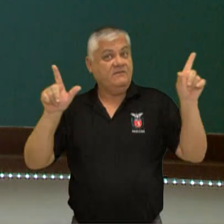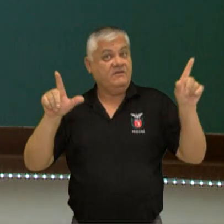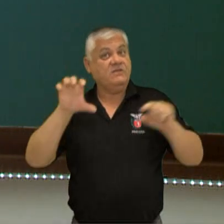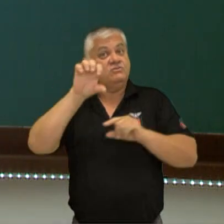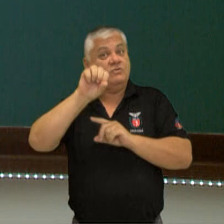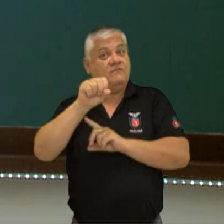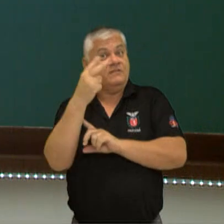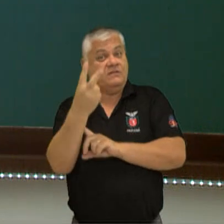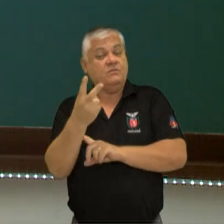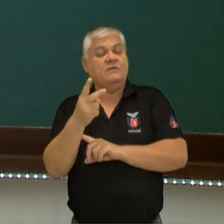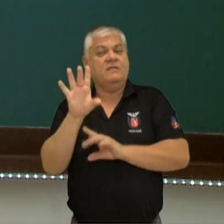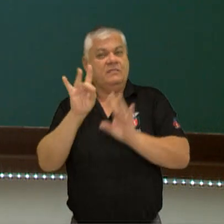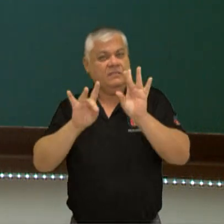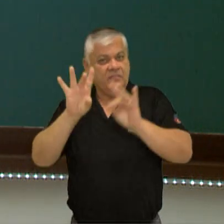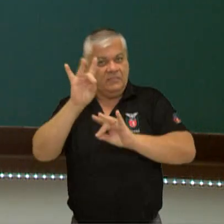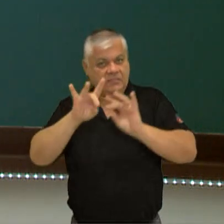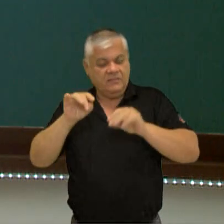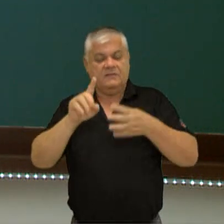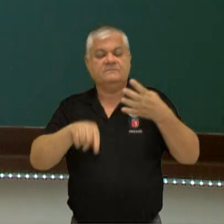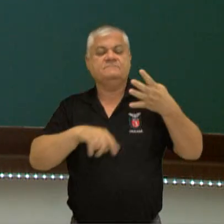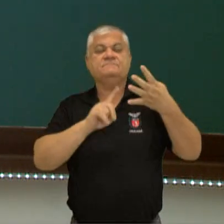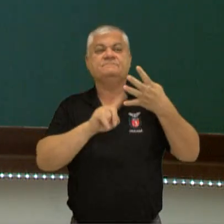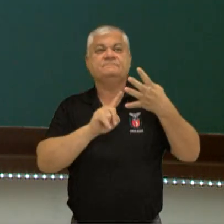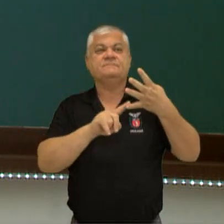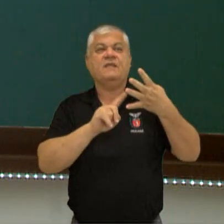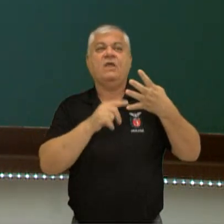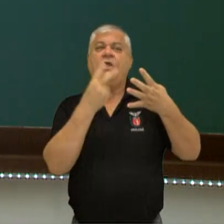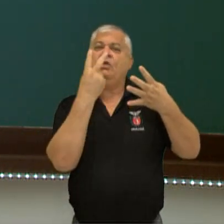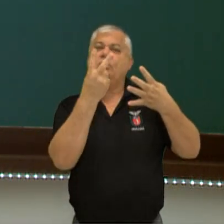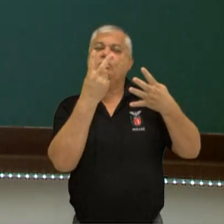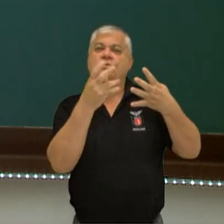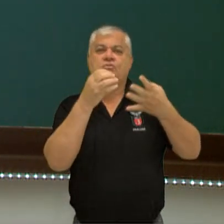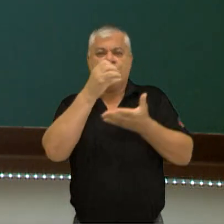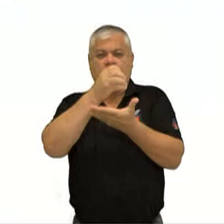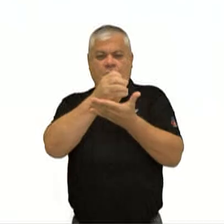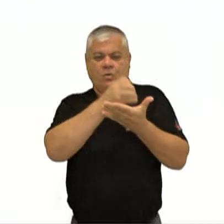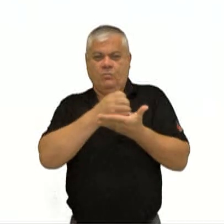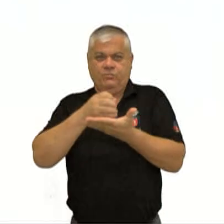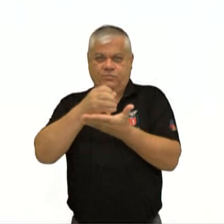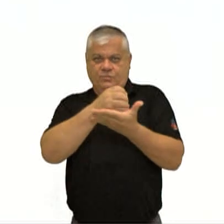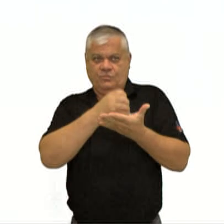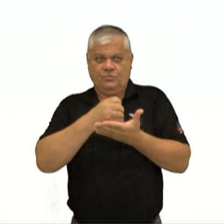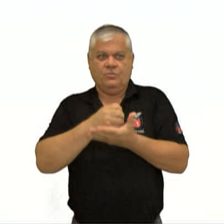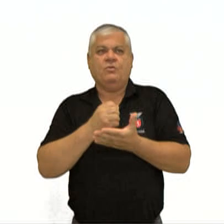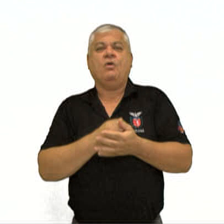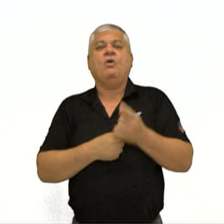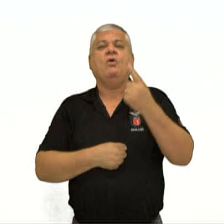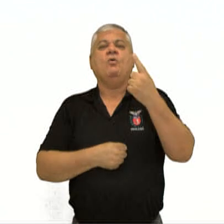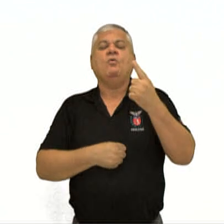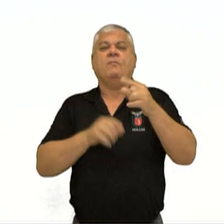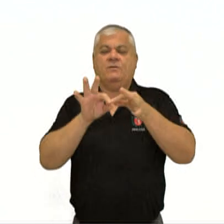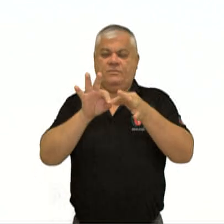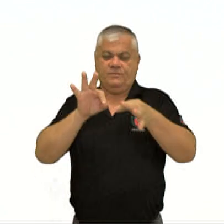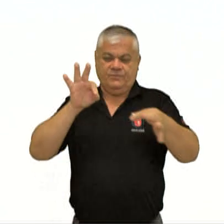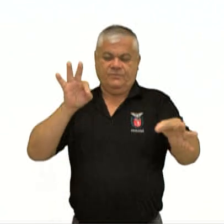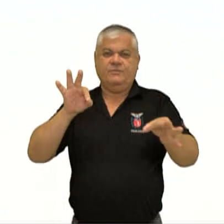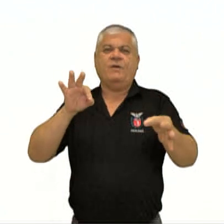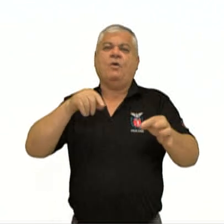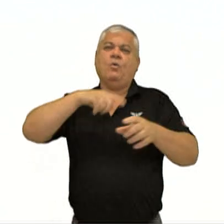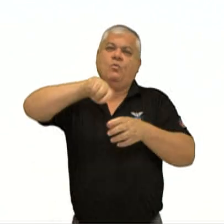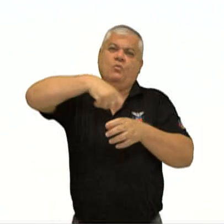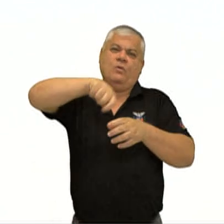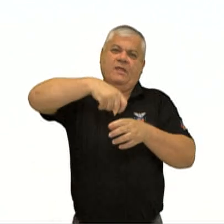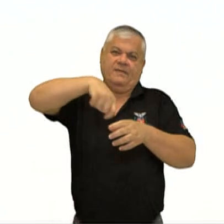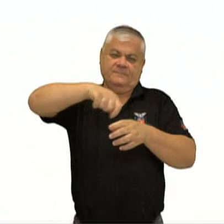92, álcool líquido, ok? 2 beckers ou 2 copos transparentes, uma vareta de vidro ou uma colher para